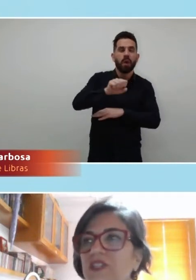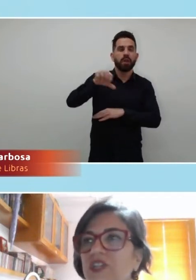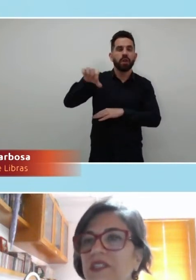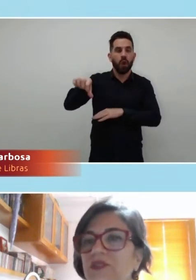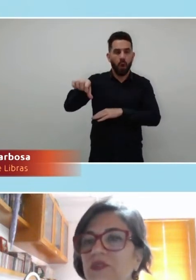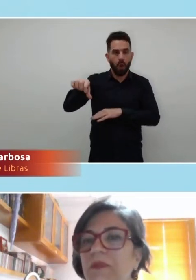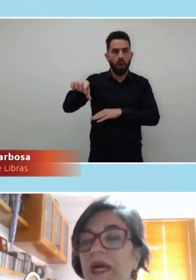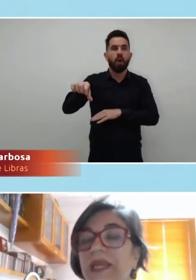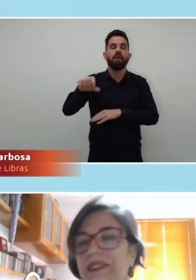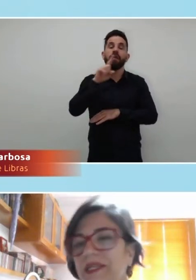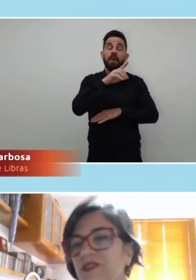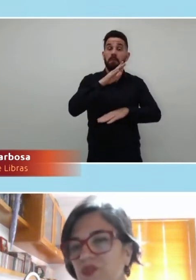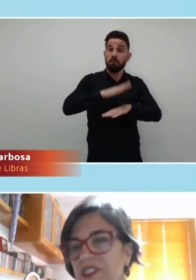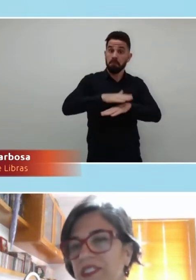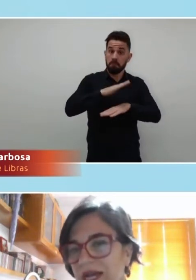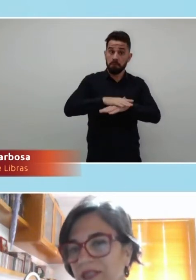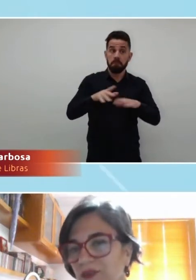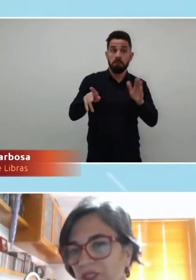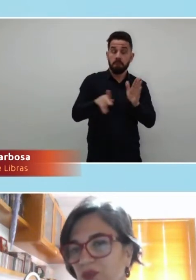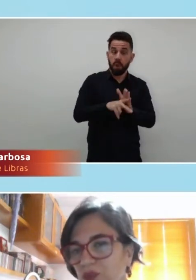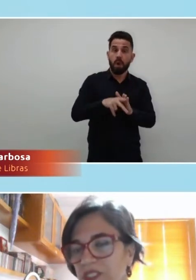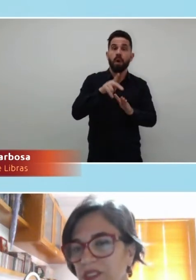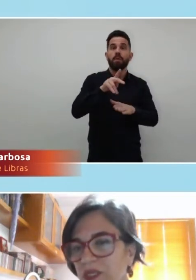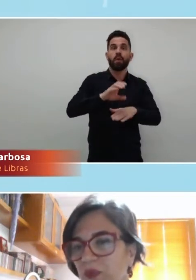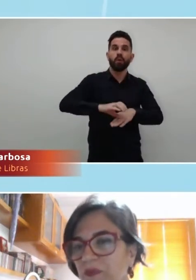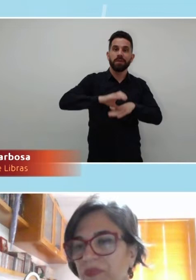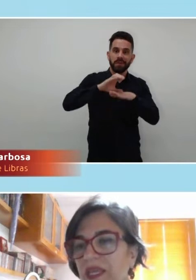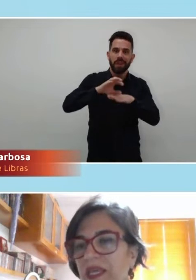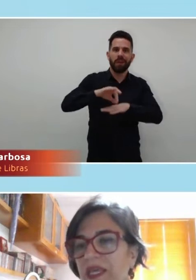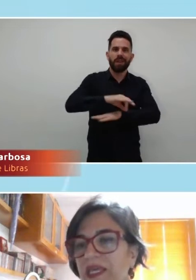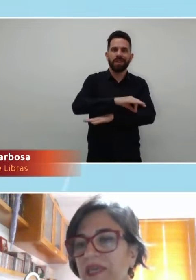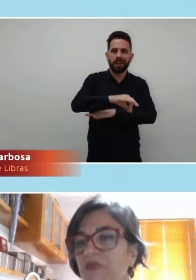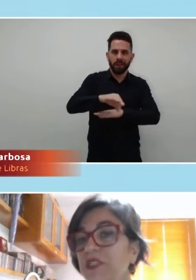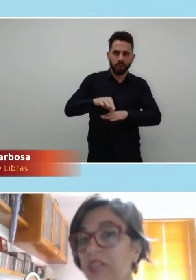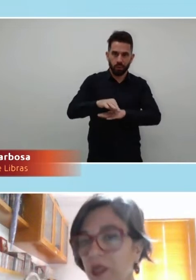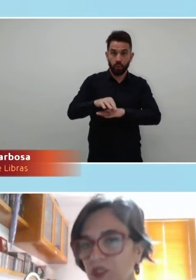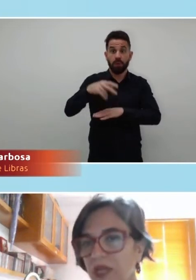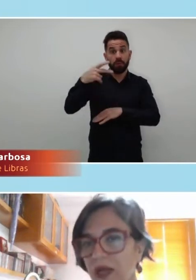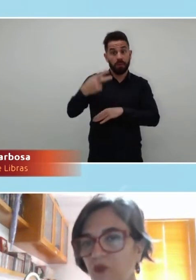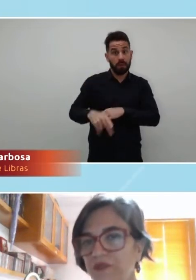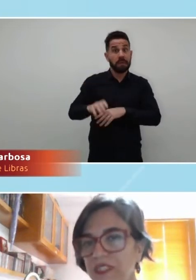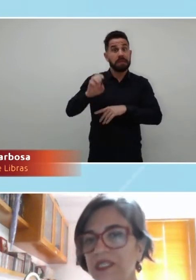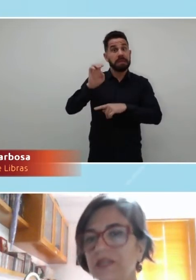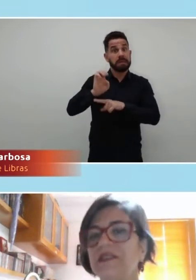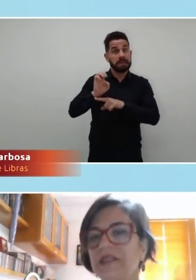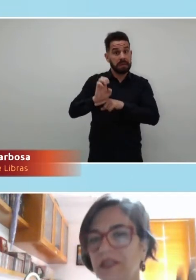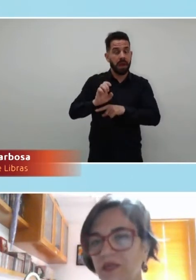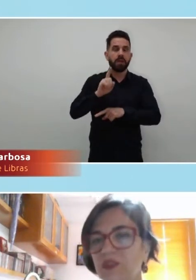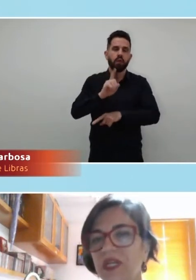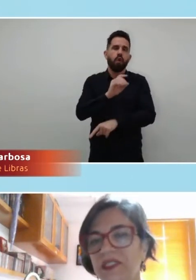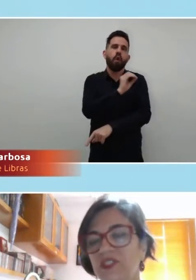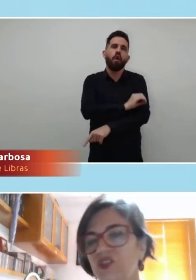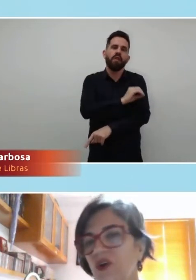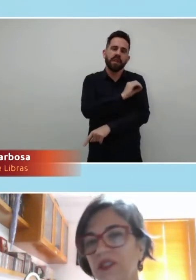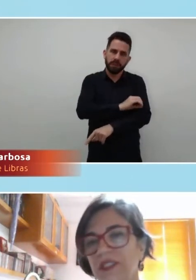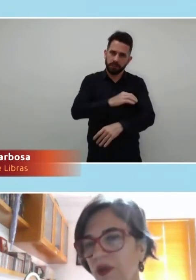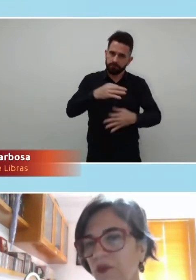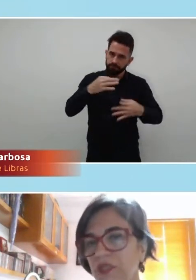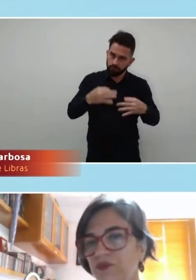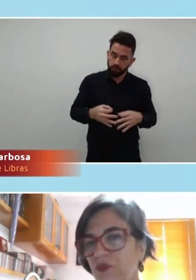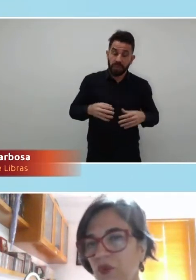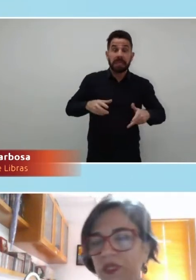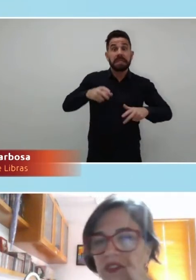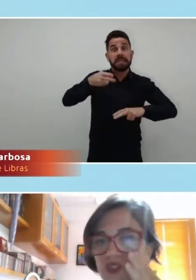de Arquitetura para arquitetos do Estado e do município, e fizemos a oficina, sentamos na cadeira de roda e